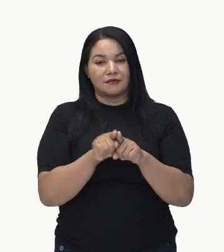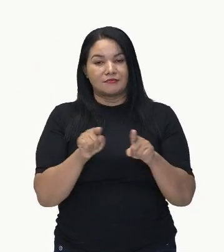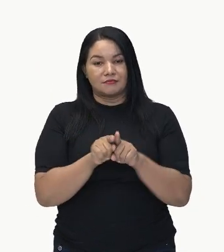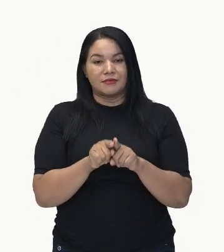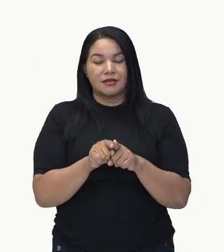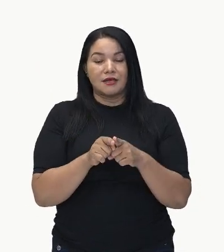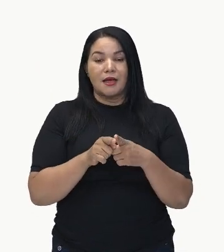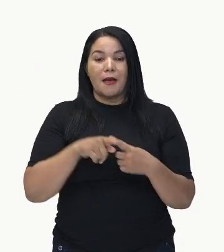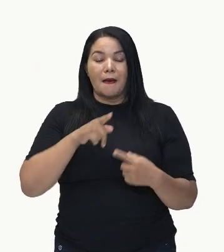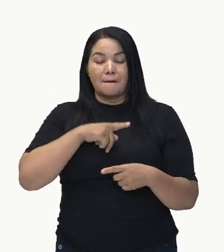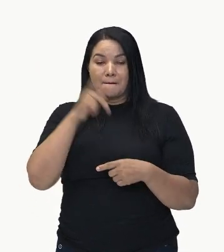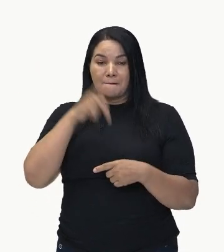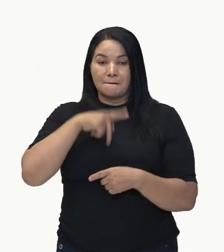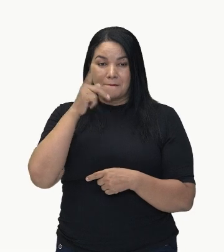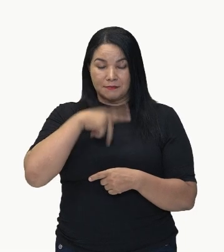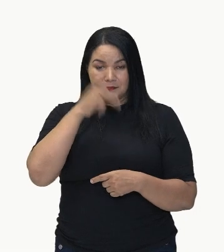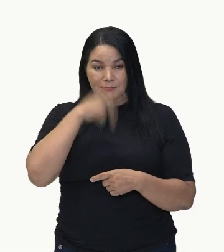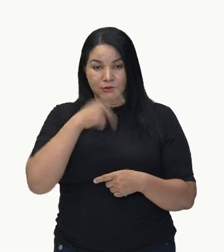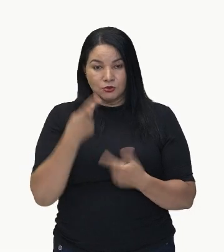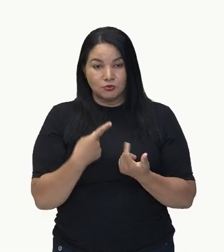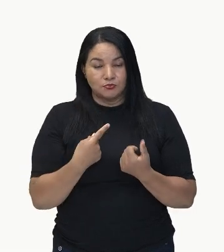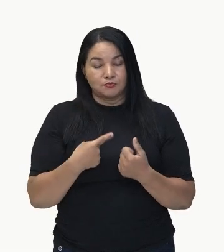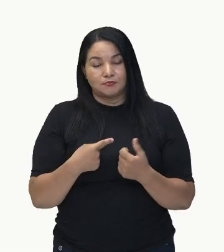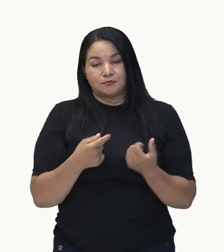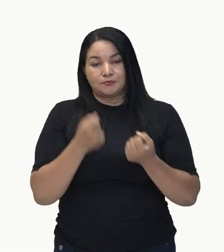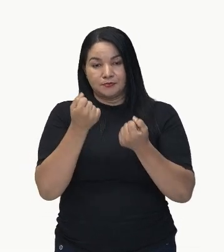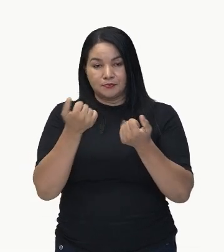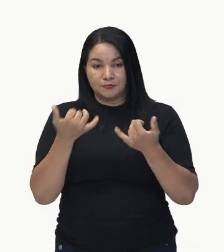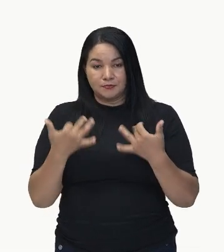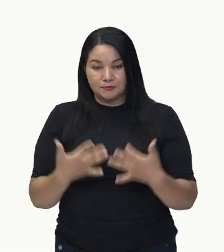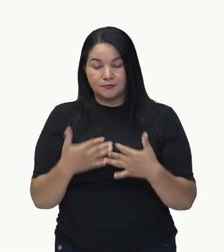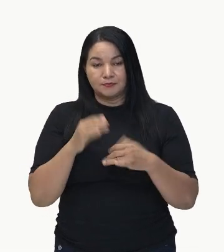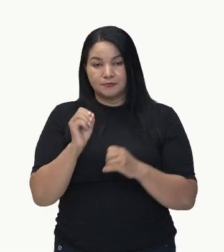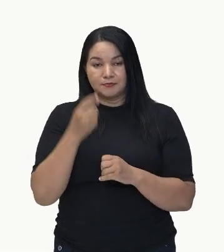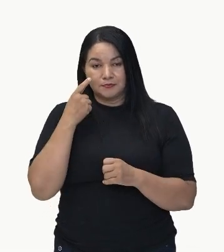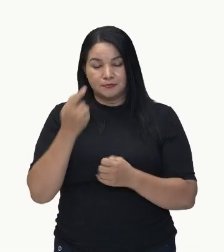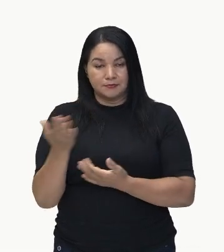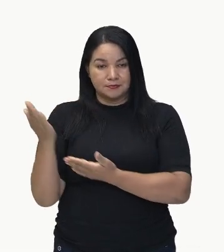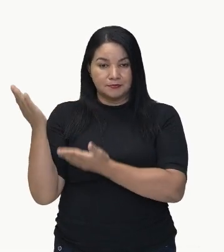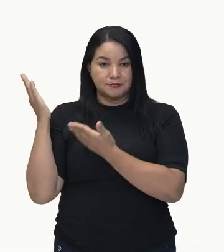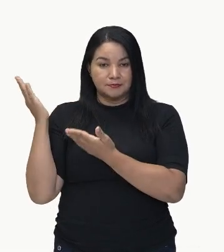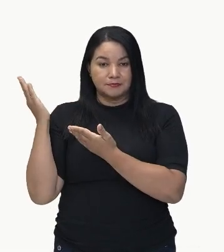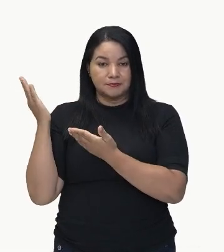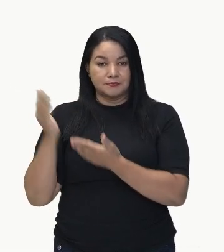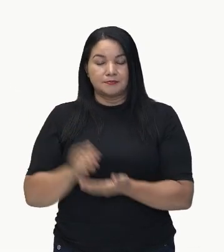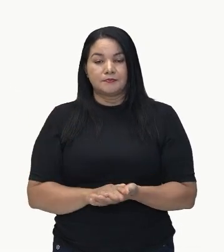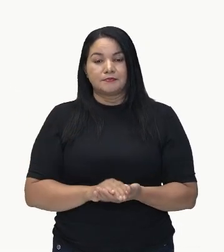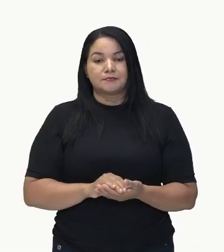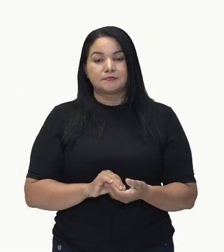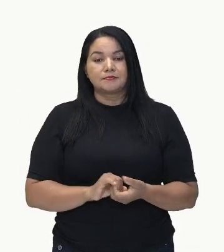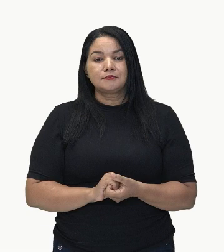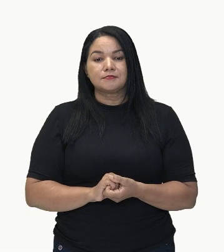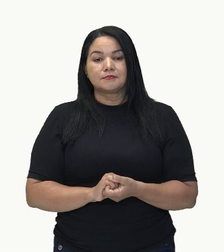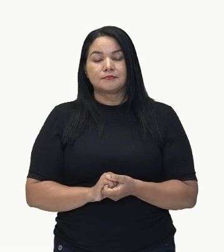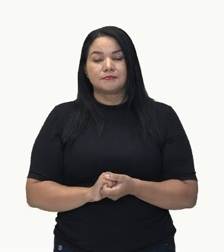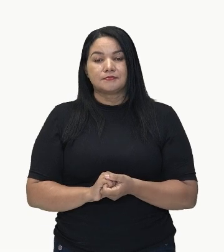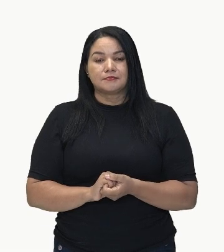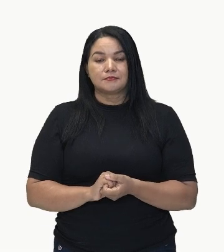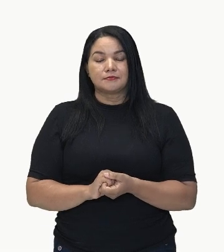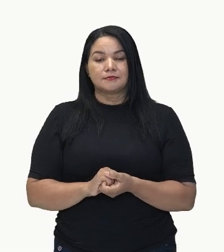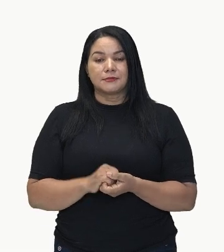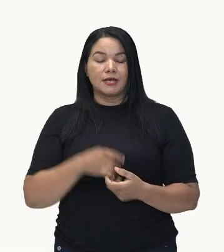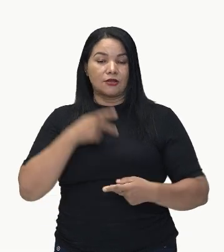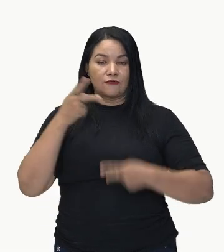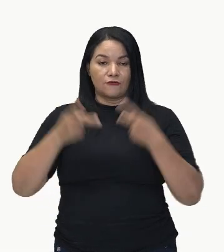Autopsicografia, né? Então aqui vamos notar o seguinte, que ele vai falar desse processo de escrever, que é